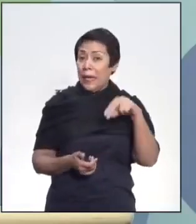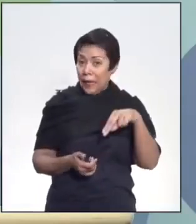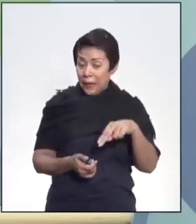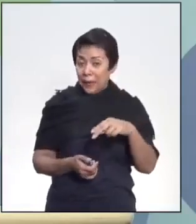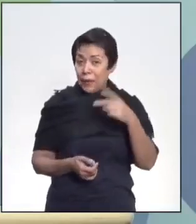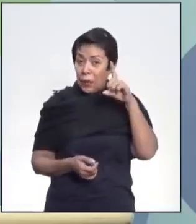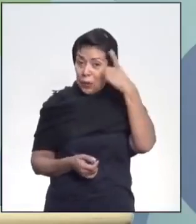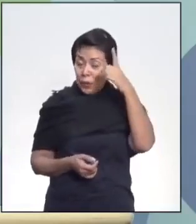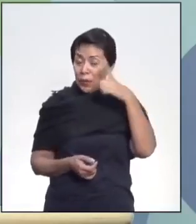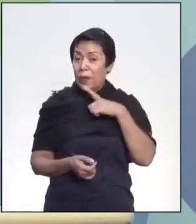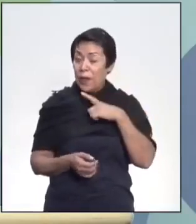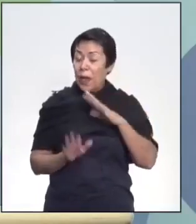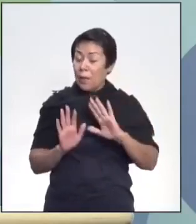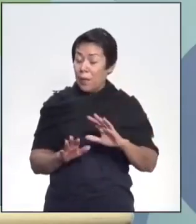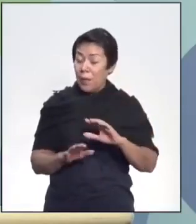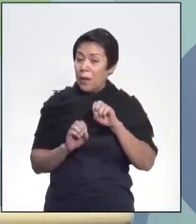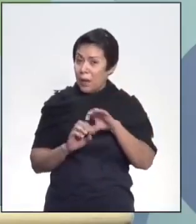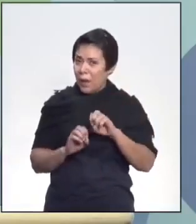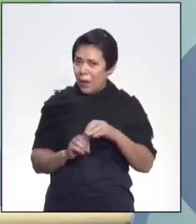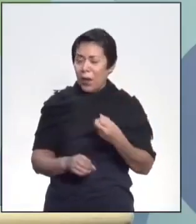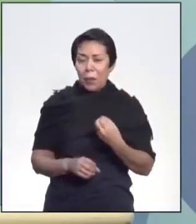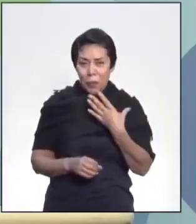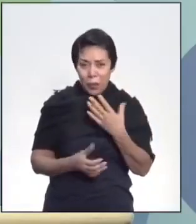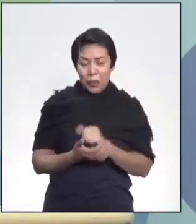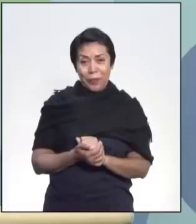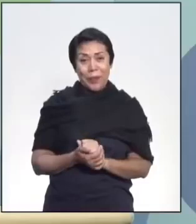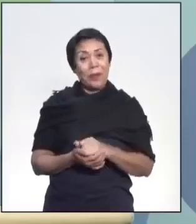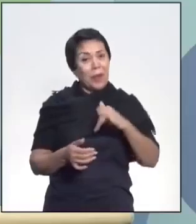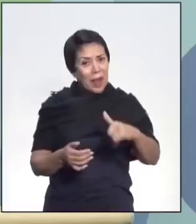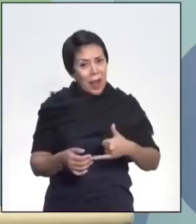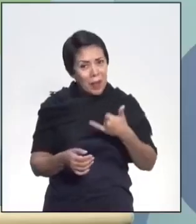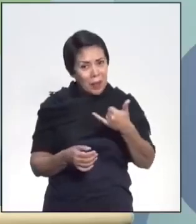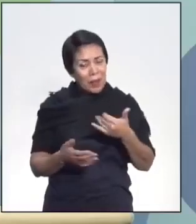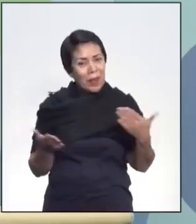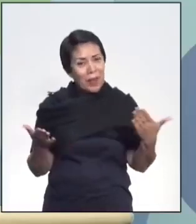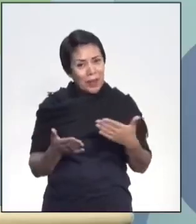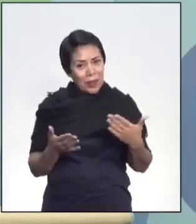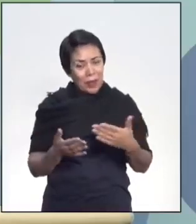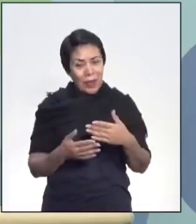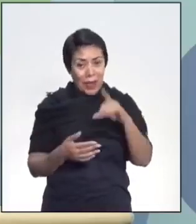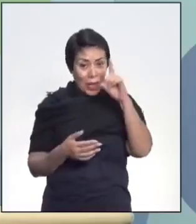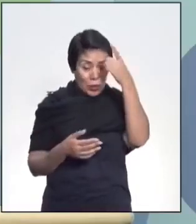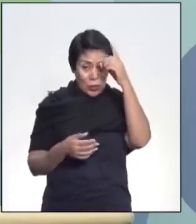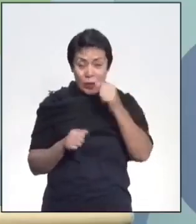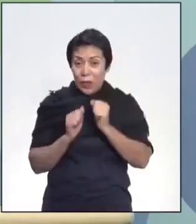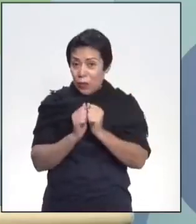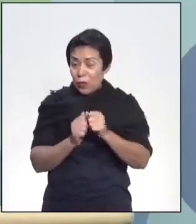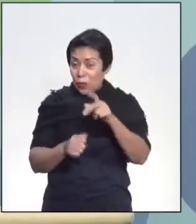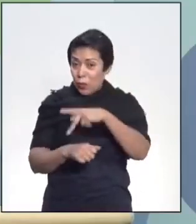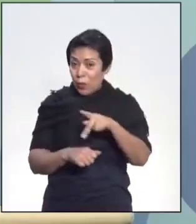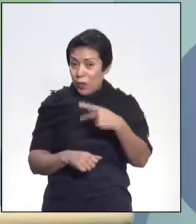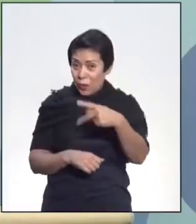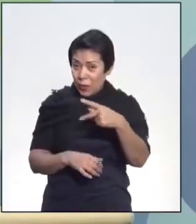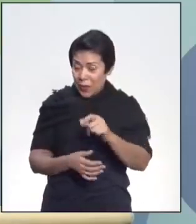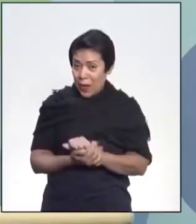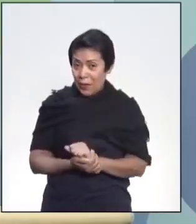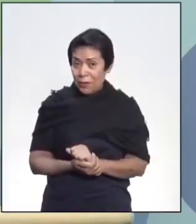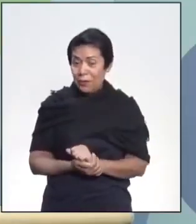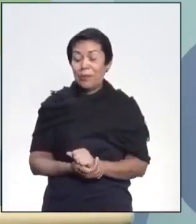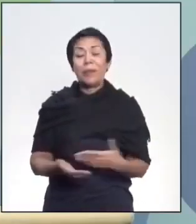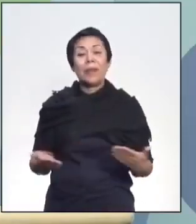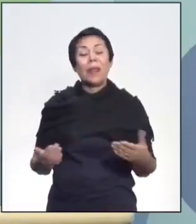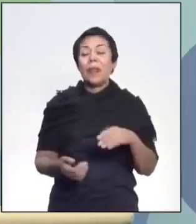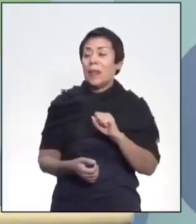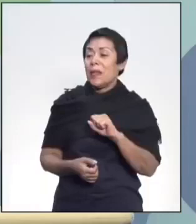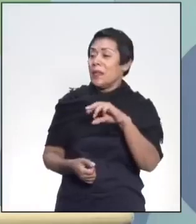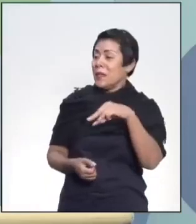muito boa. E aí eu vou falar, aproveite, tire um pouco mais das dúvidas com os professores. Eu vou fazer a minha despedida. Professora Simone,